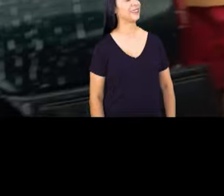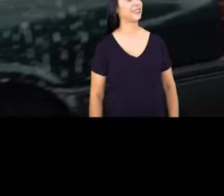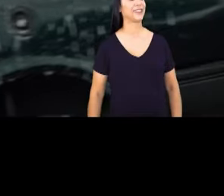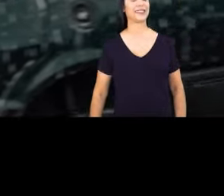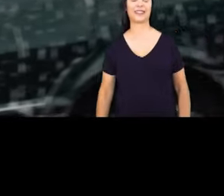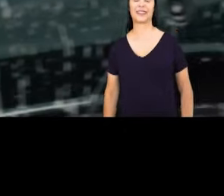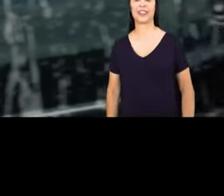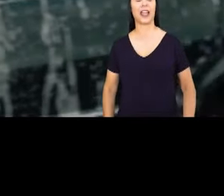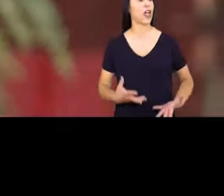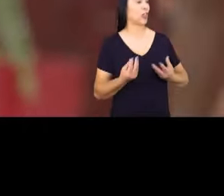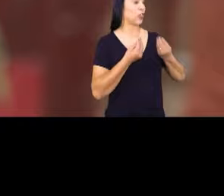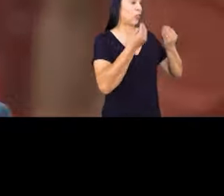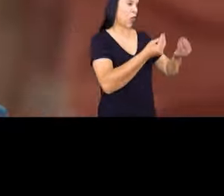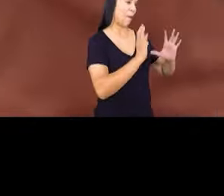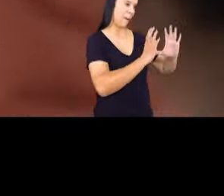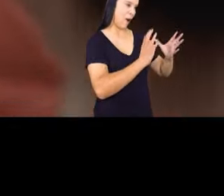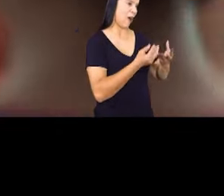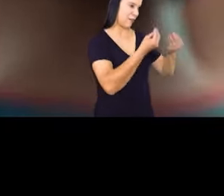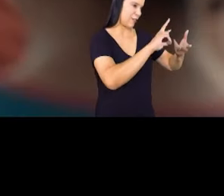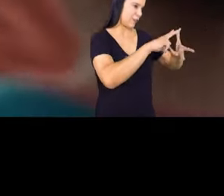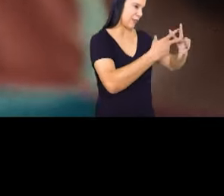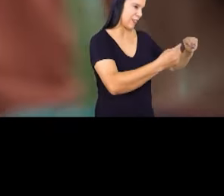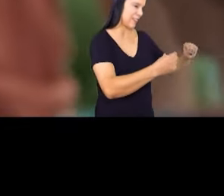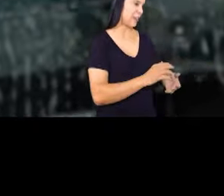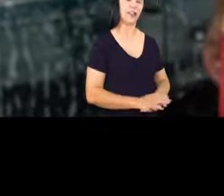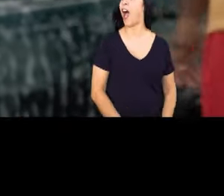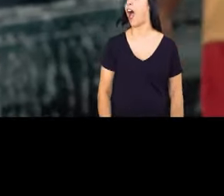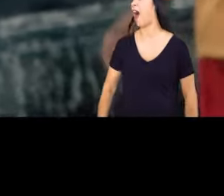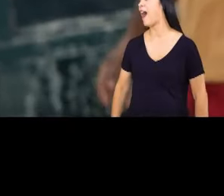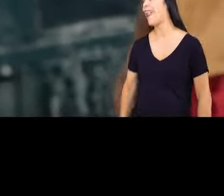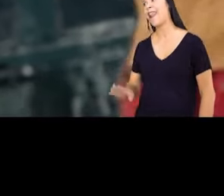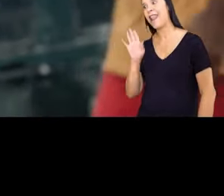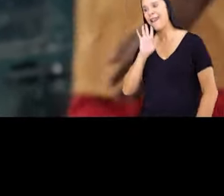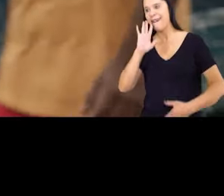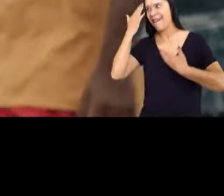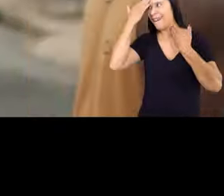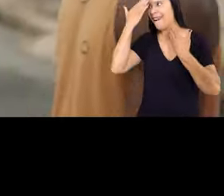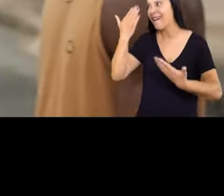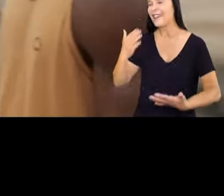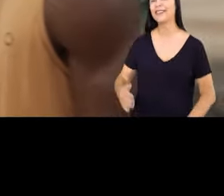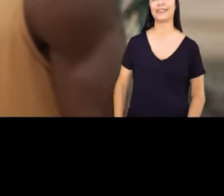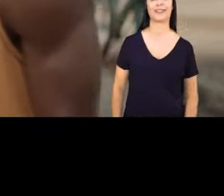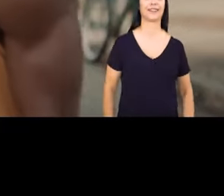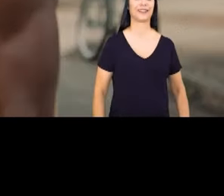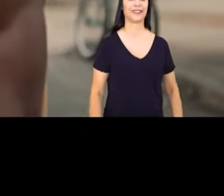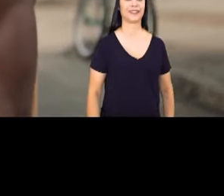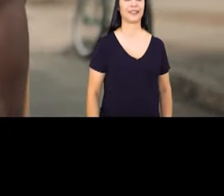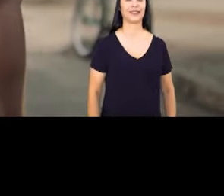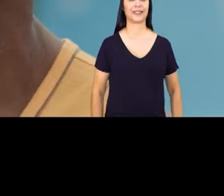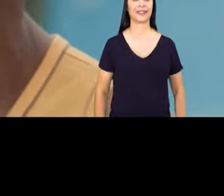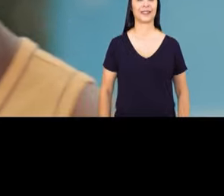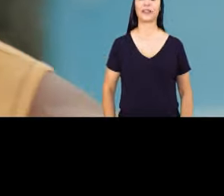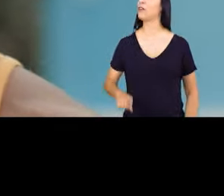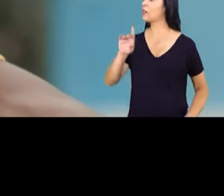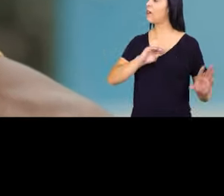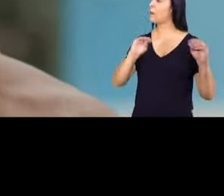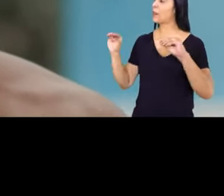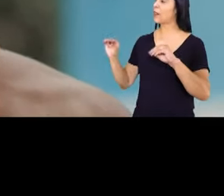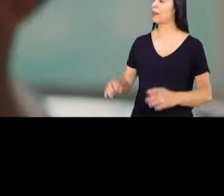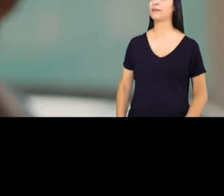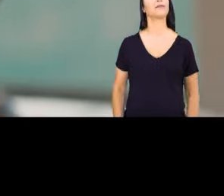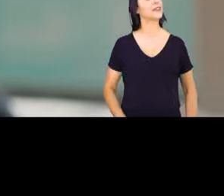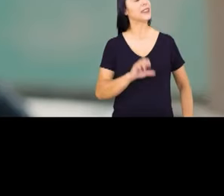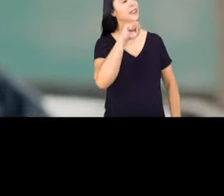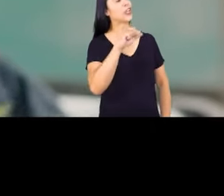Tabinho! E aê? Toma, fica com a minha bola. Uou, valeu! Estão de